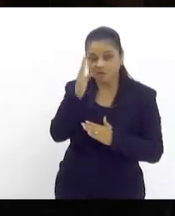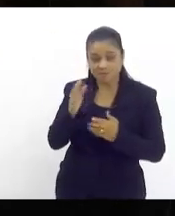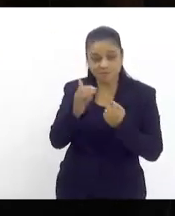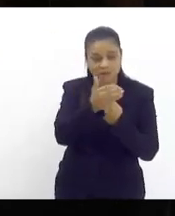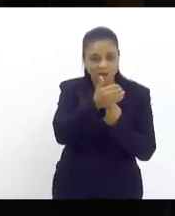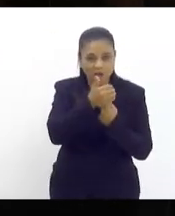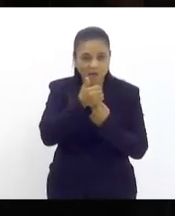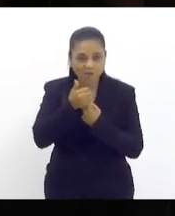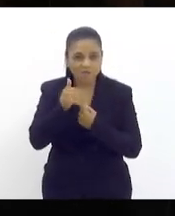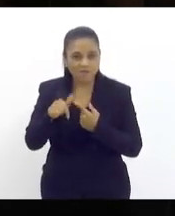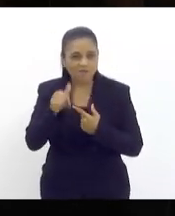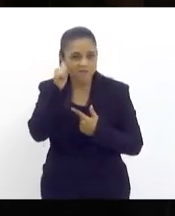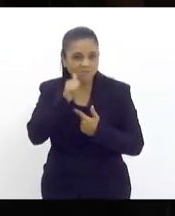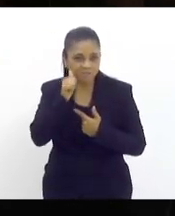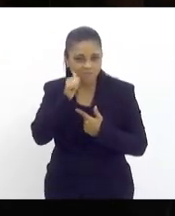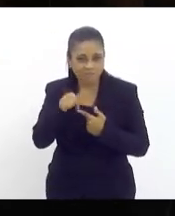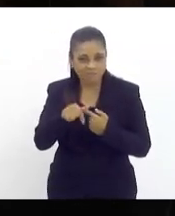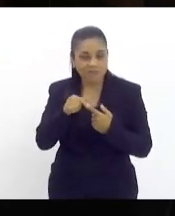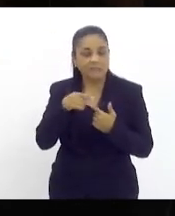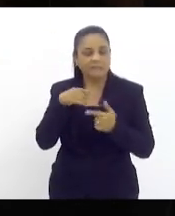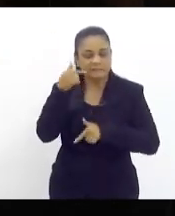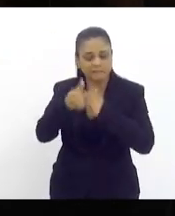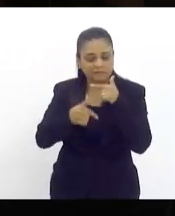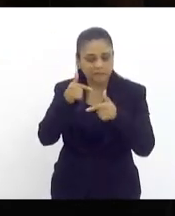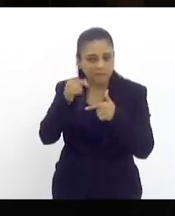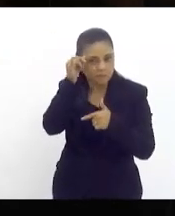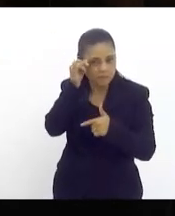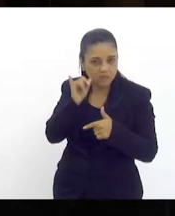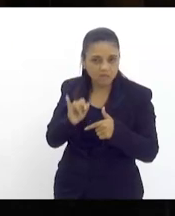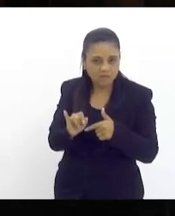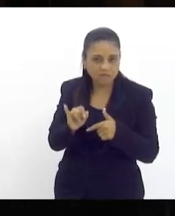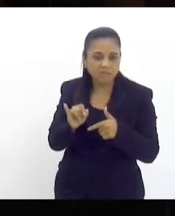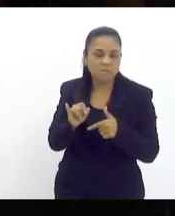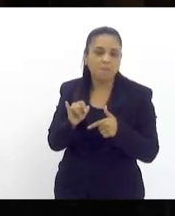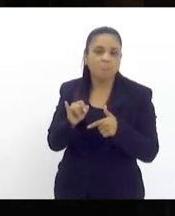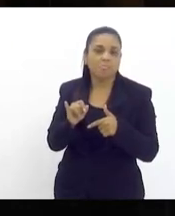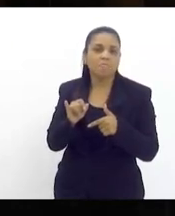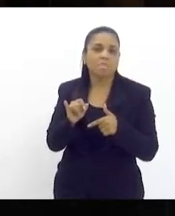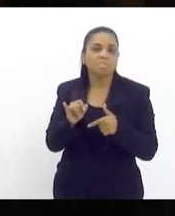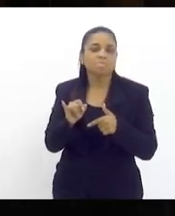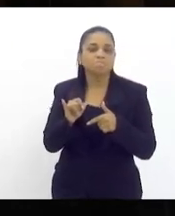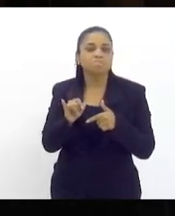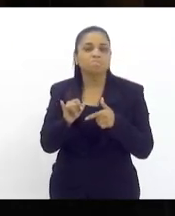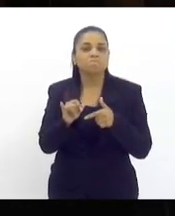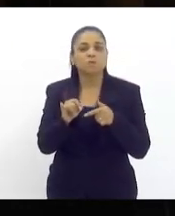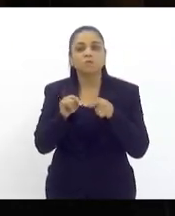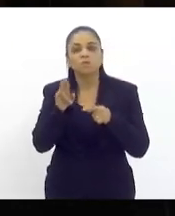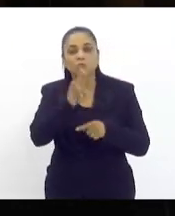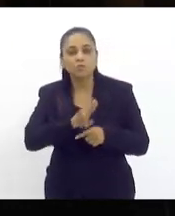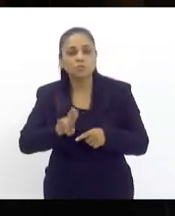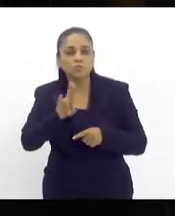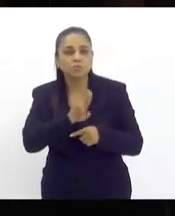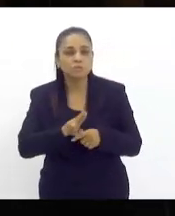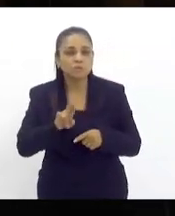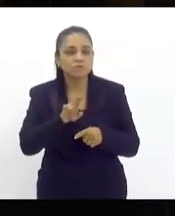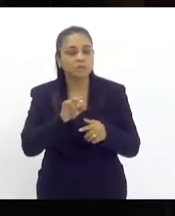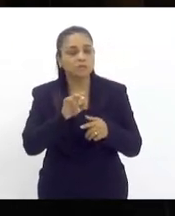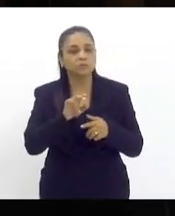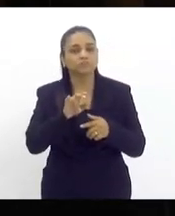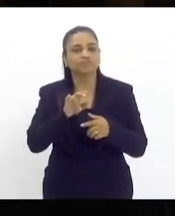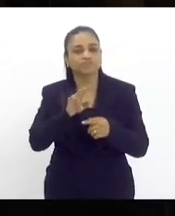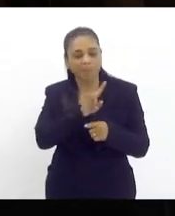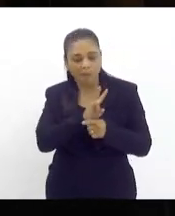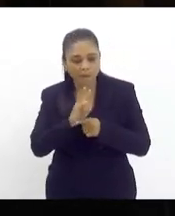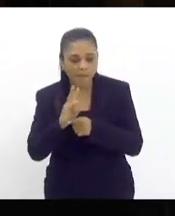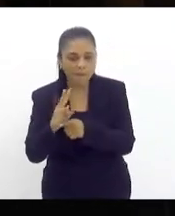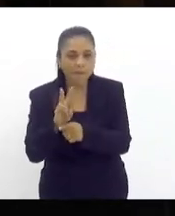para ter um trabalho de prevenção que seja concretamente utiliza as redes de